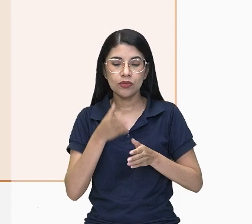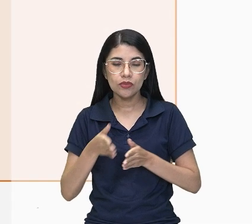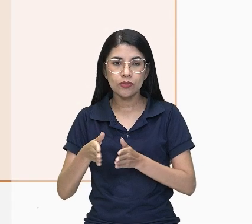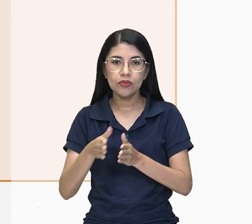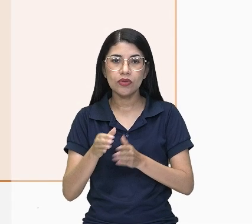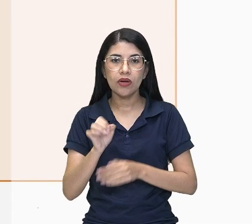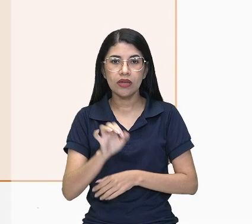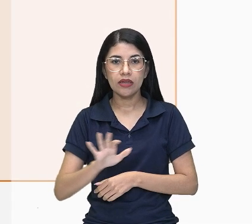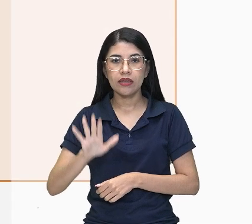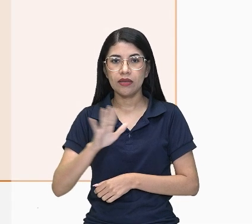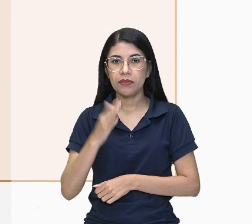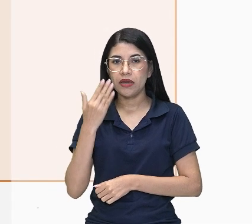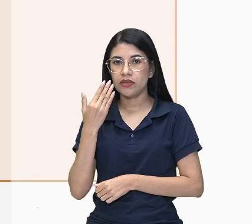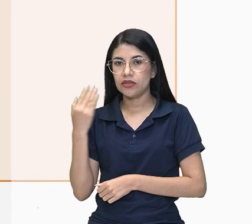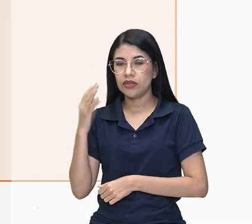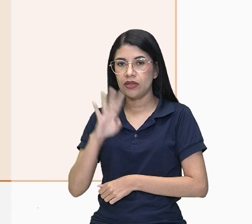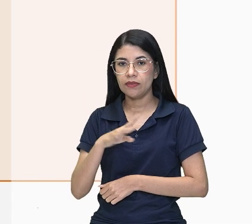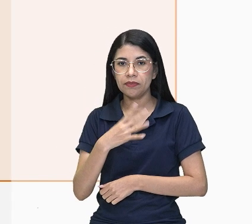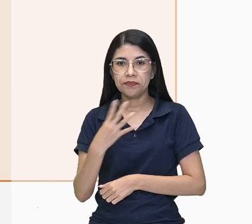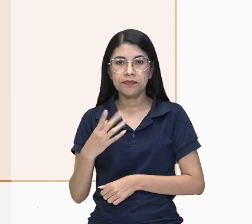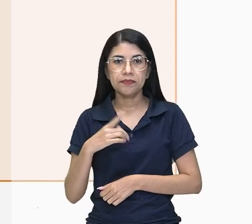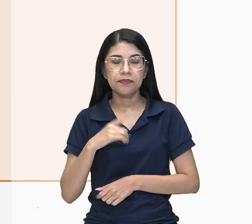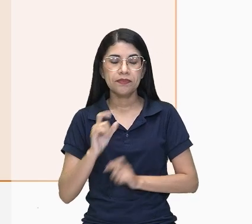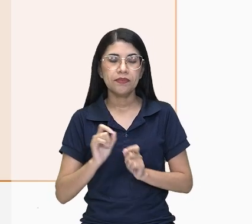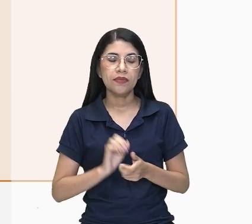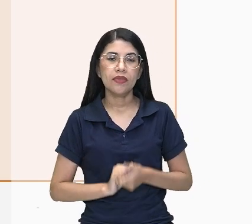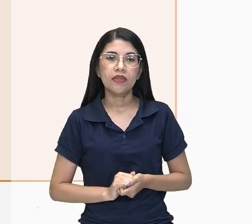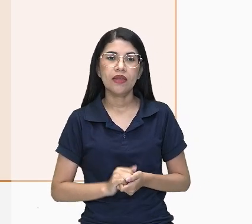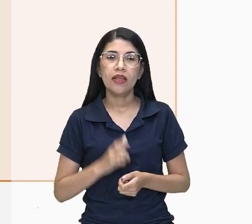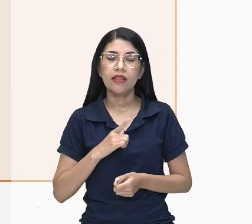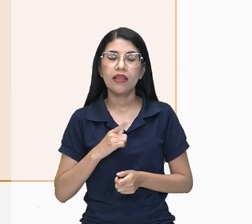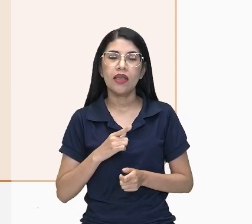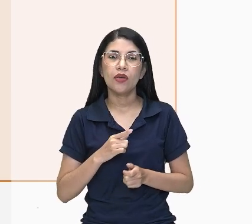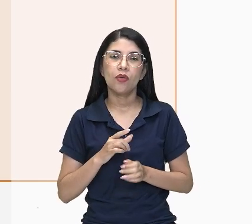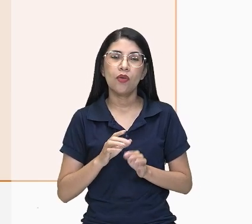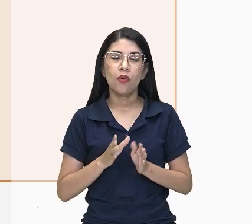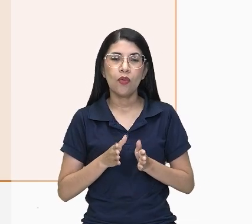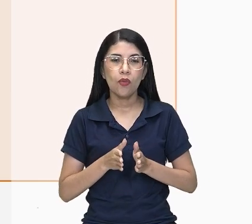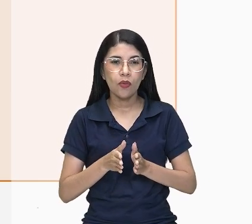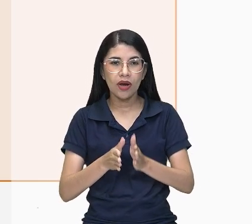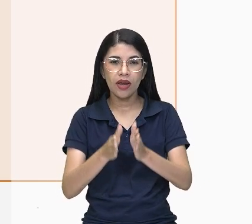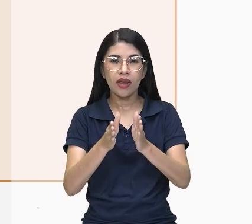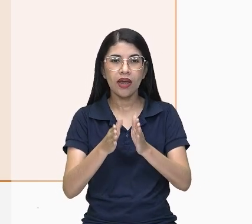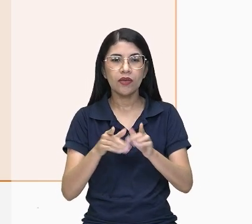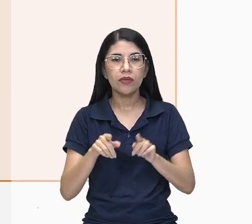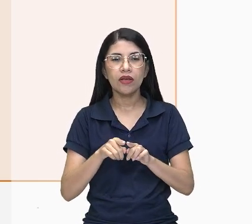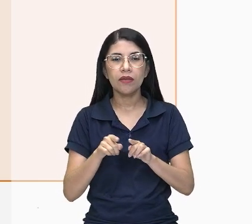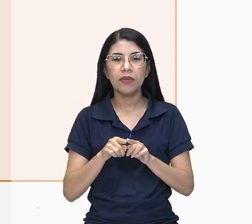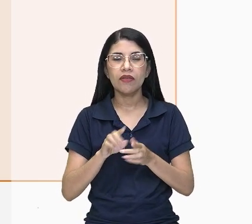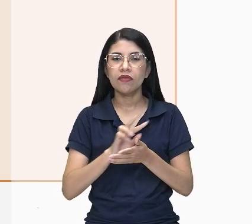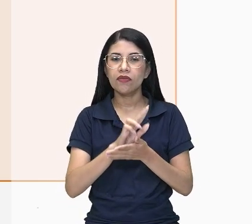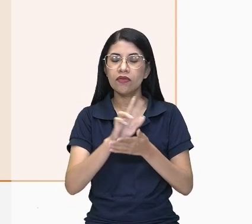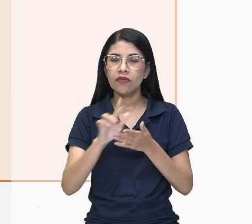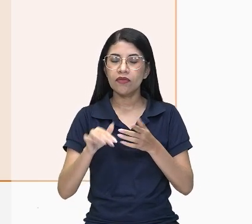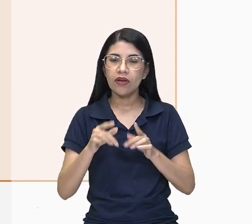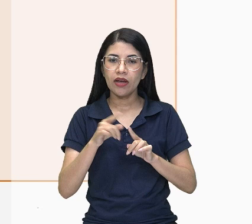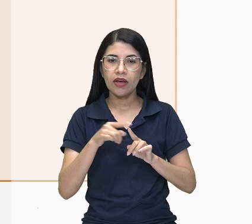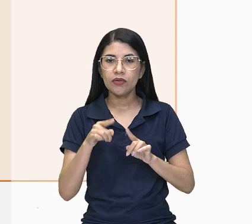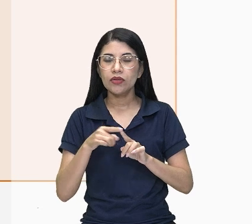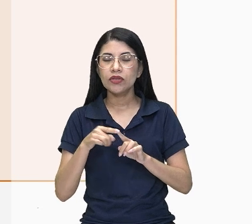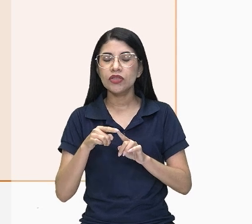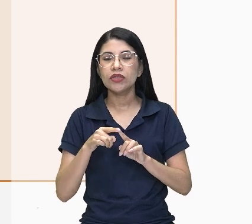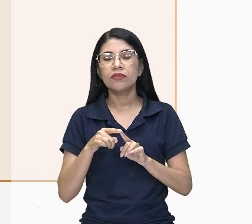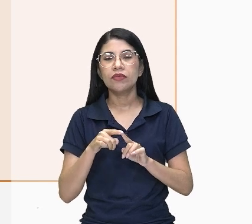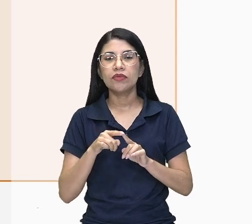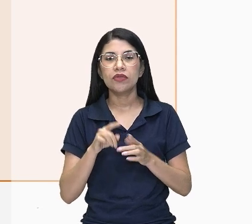próximo quadro, onde nós vamos ter canais retilíneos, anastomosados, meandrantes e